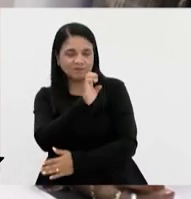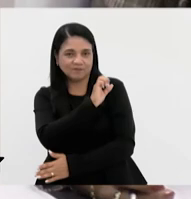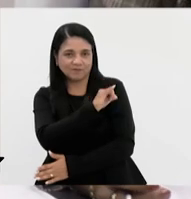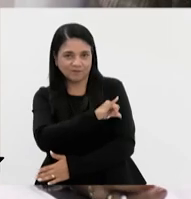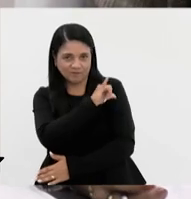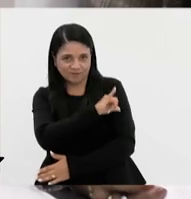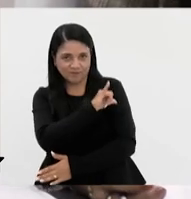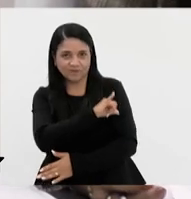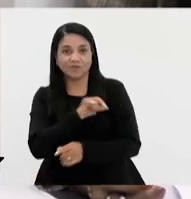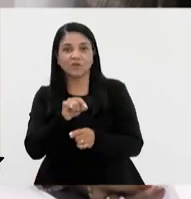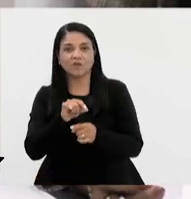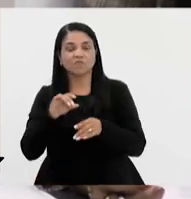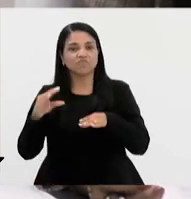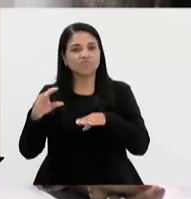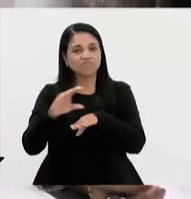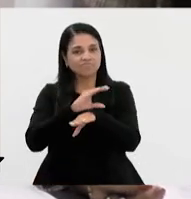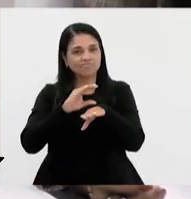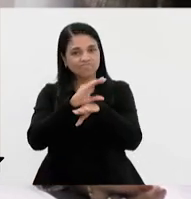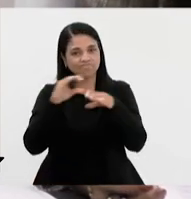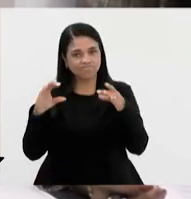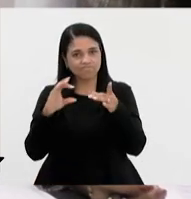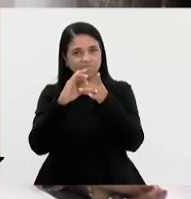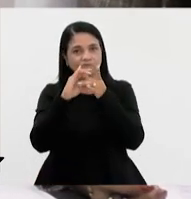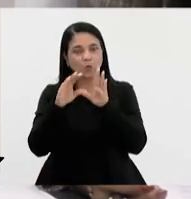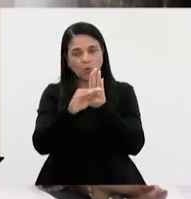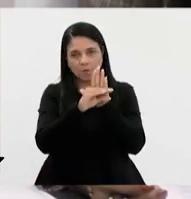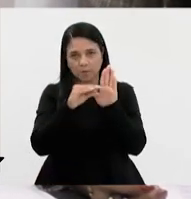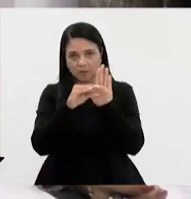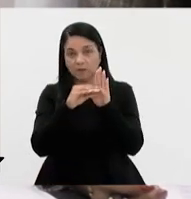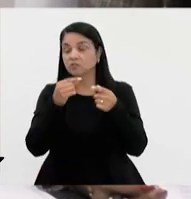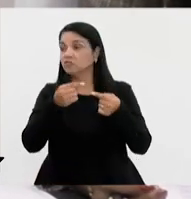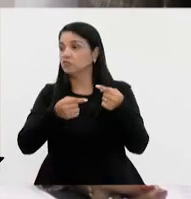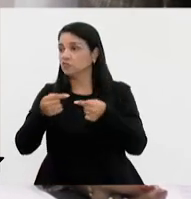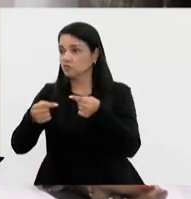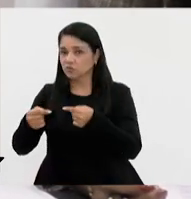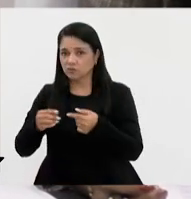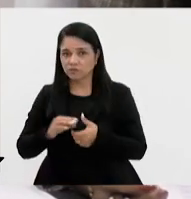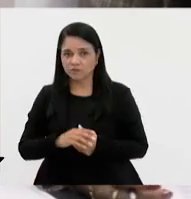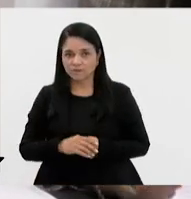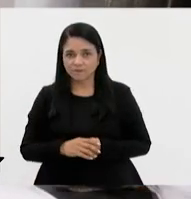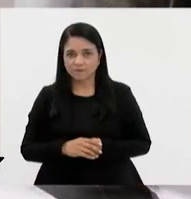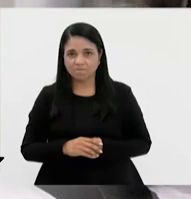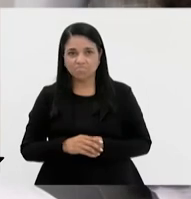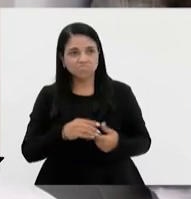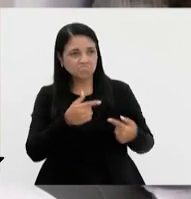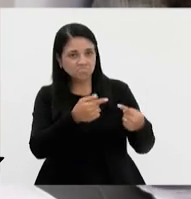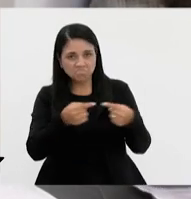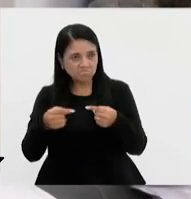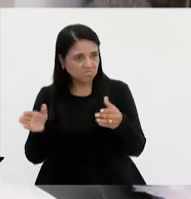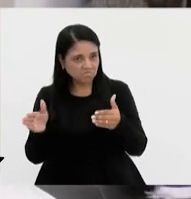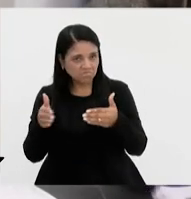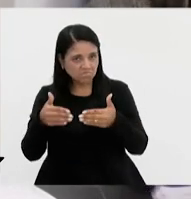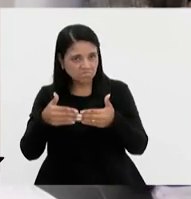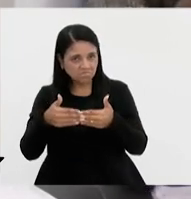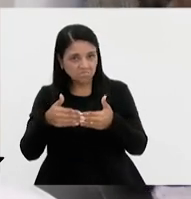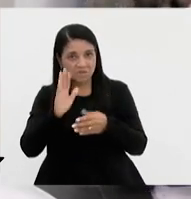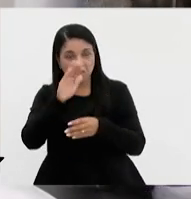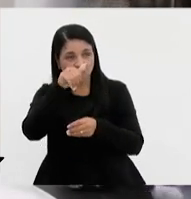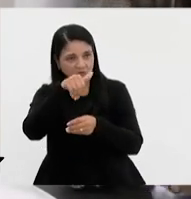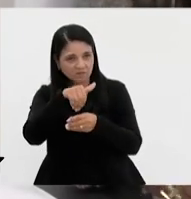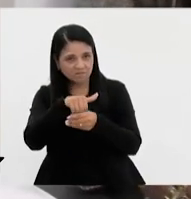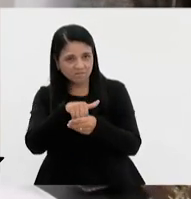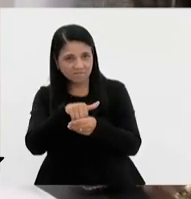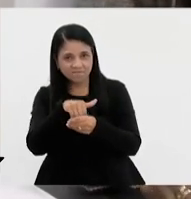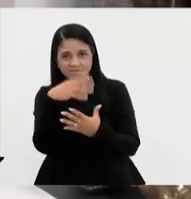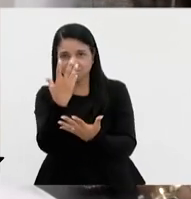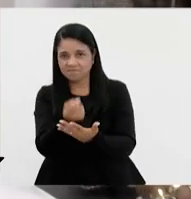pela constitucionalidade com emenda para discutir. Não havendo quem queira discutir, em votação,